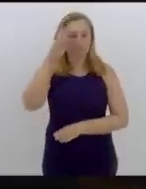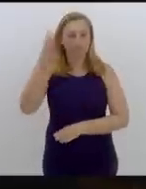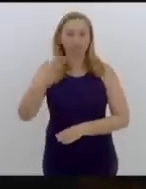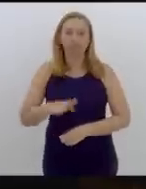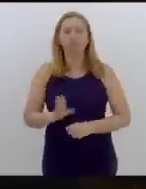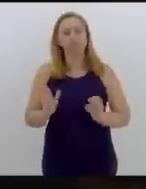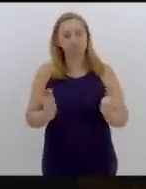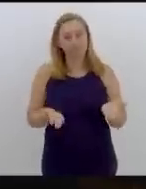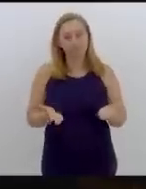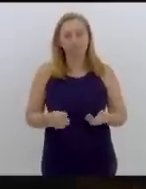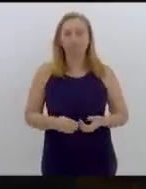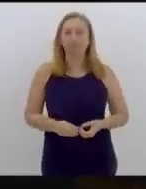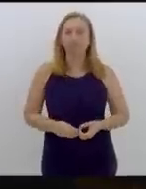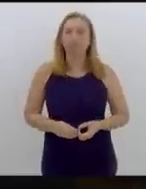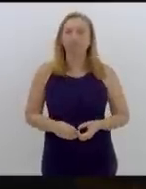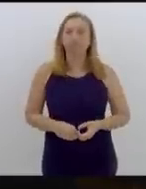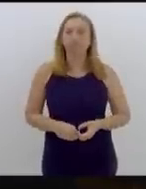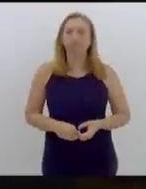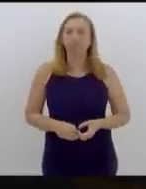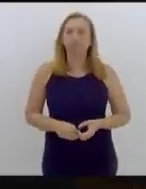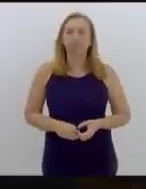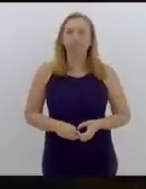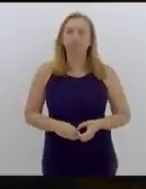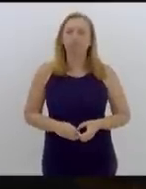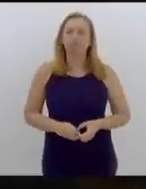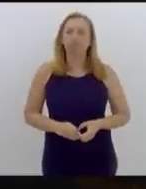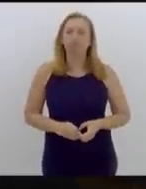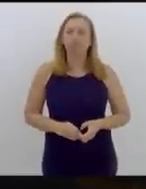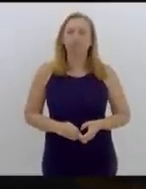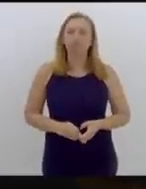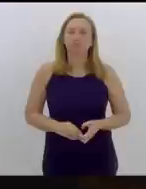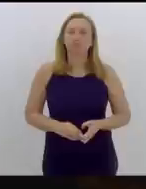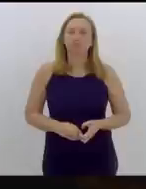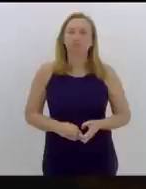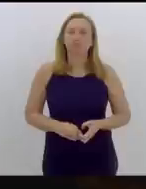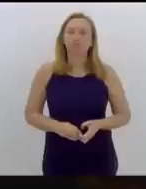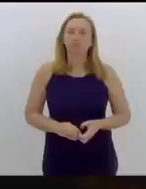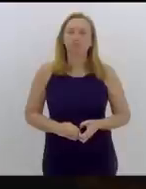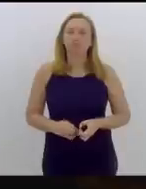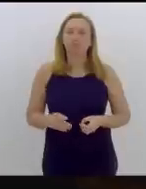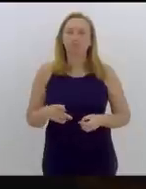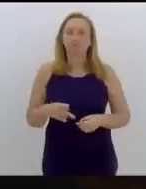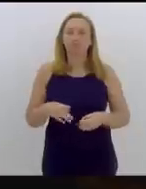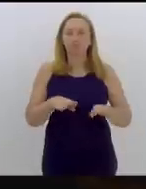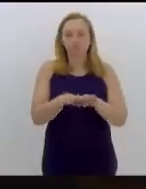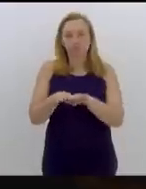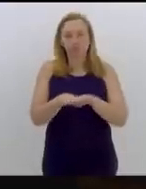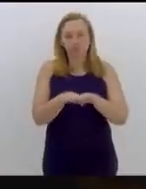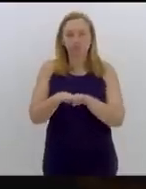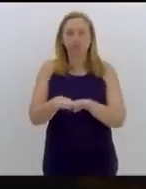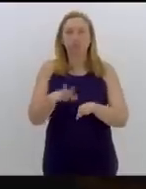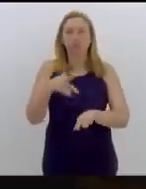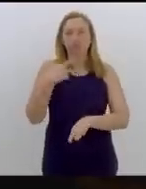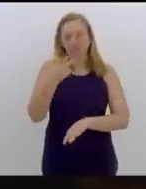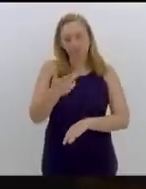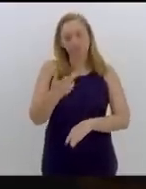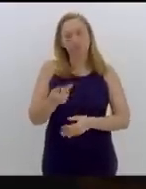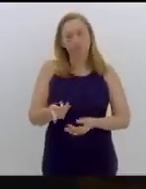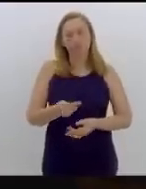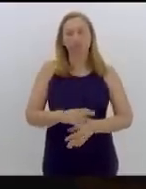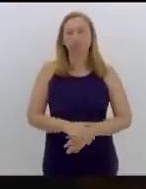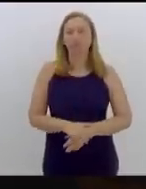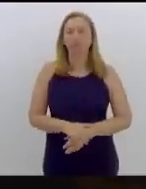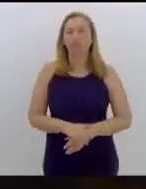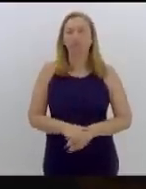agora o que a gente precisa é tratar desiguais com desigualdade Essa é a máxima